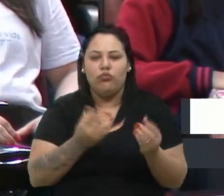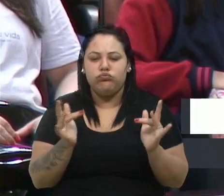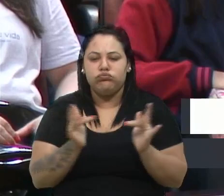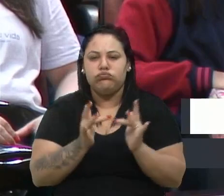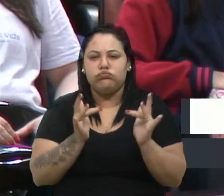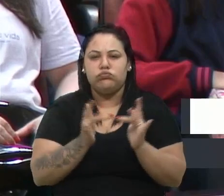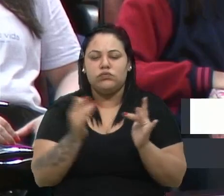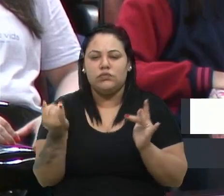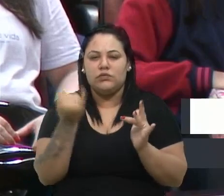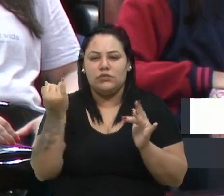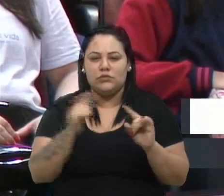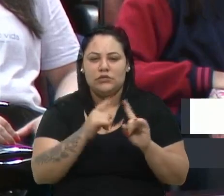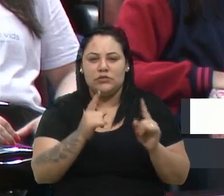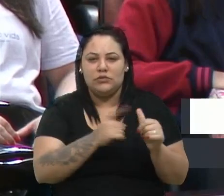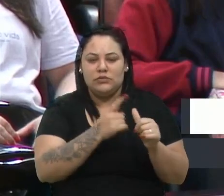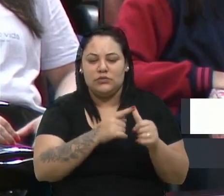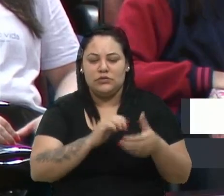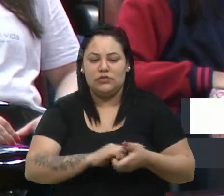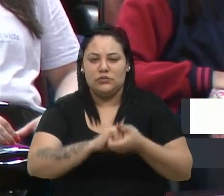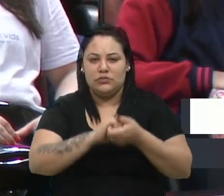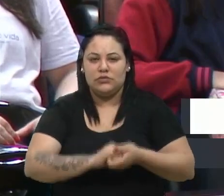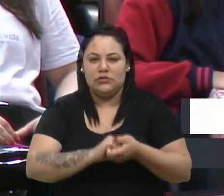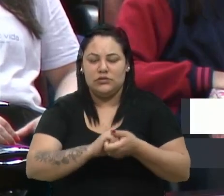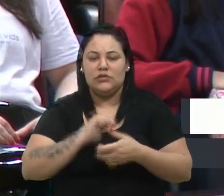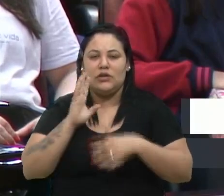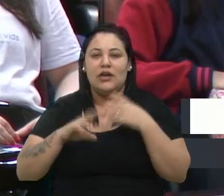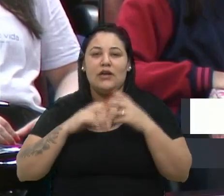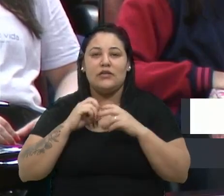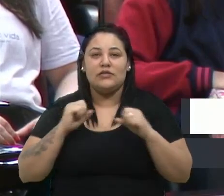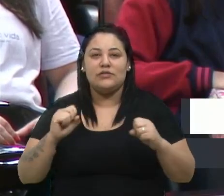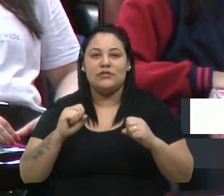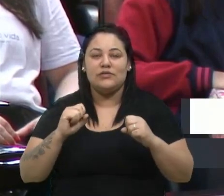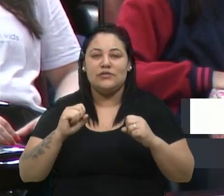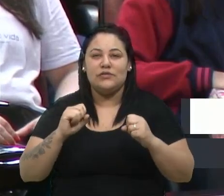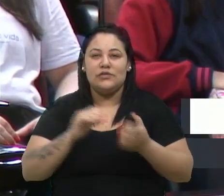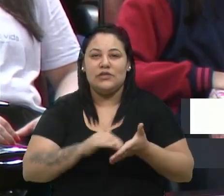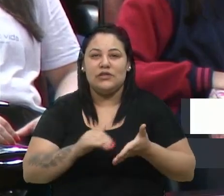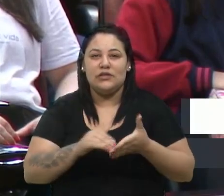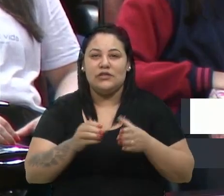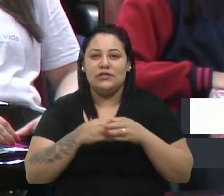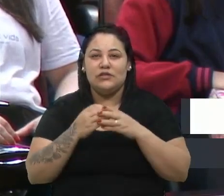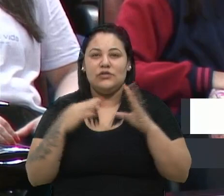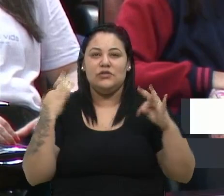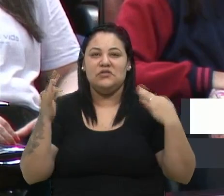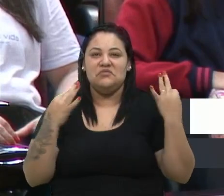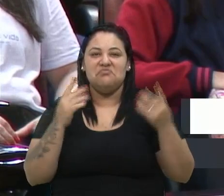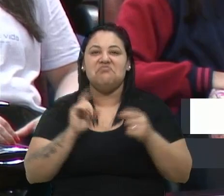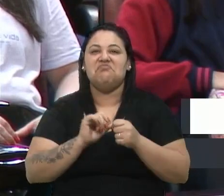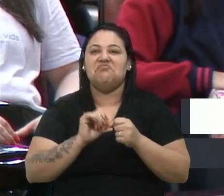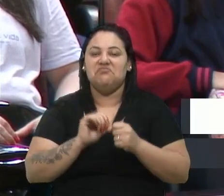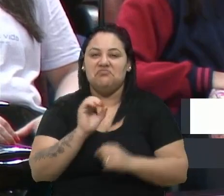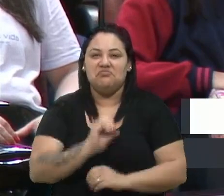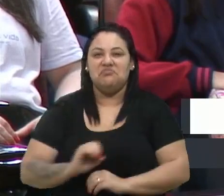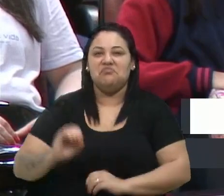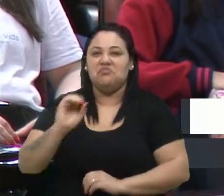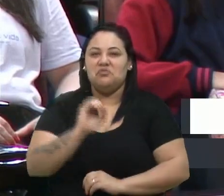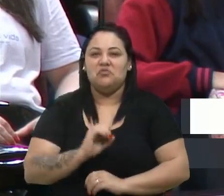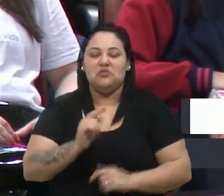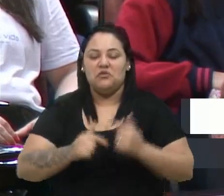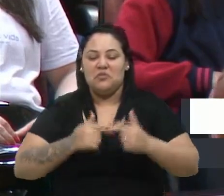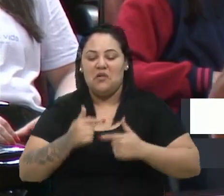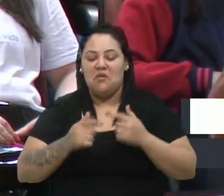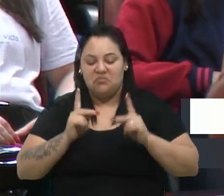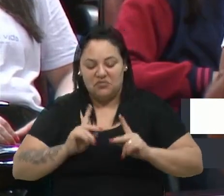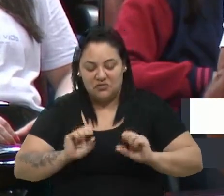quero cumprimentar o Ricardo Daneluz, secretário de Turismo, fazendo um ótimo trabalho, uma pessoa esforçada. A gente está